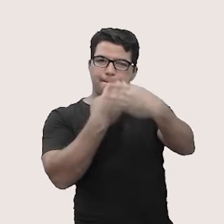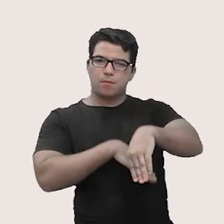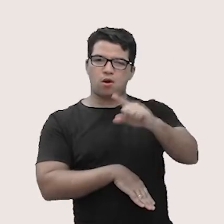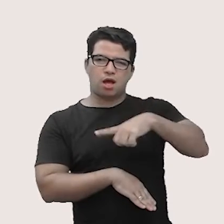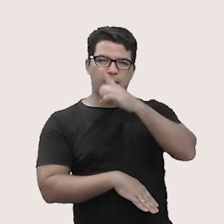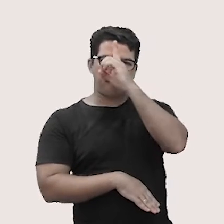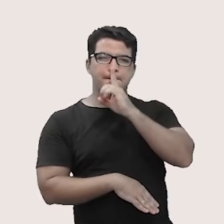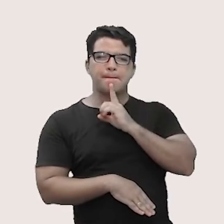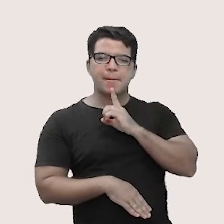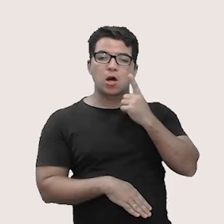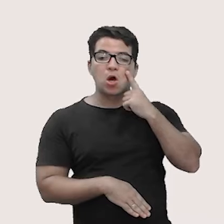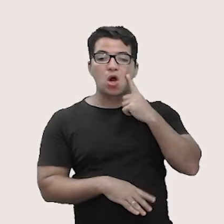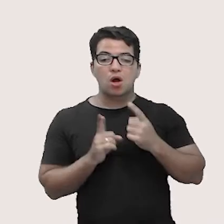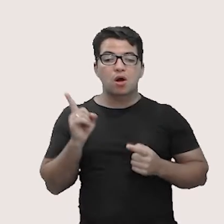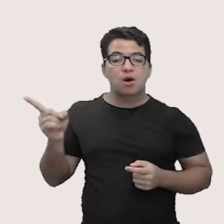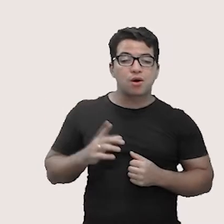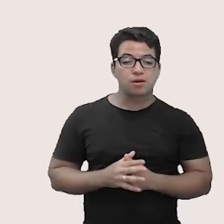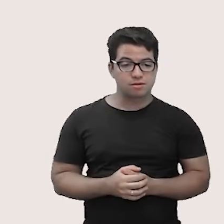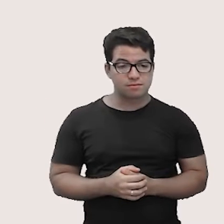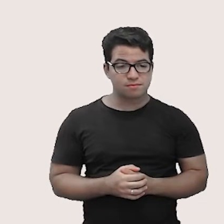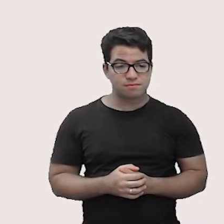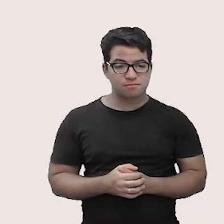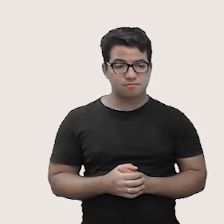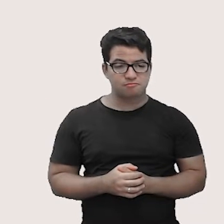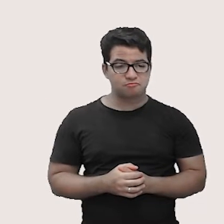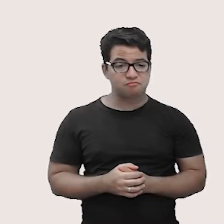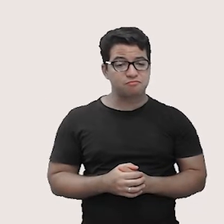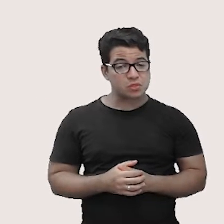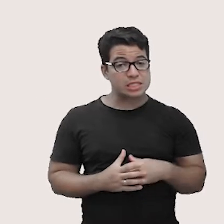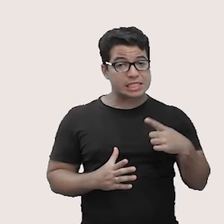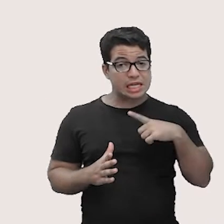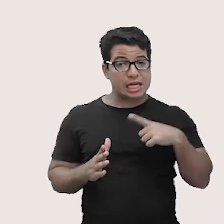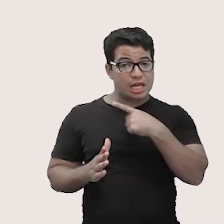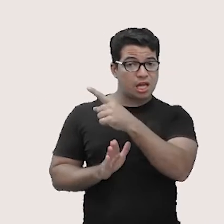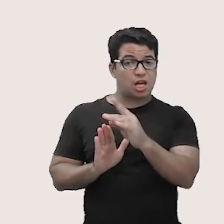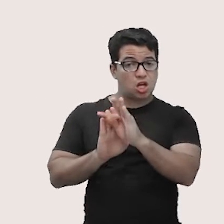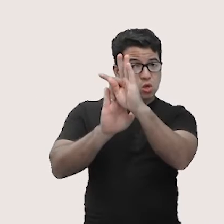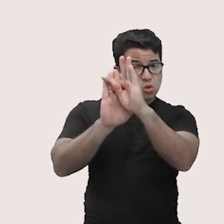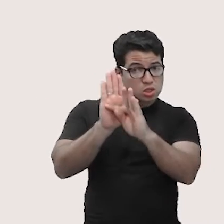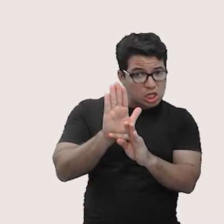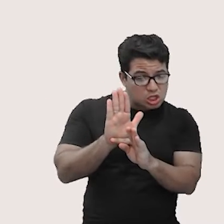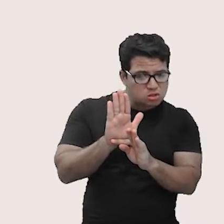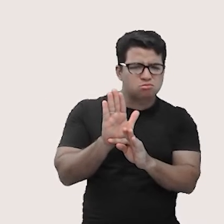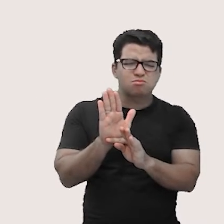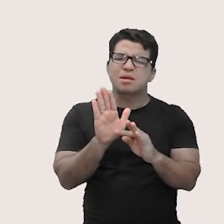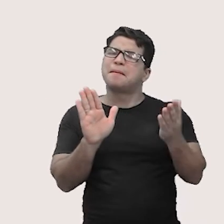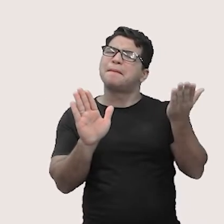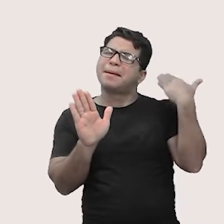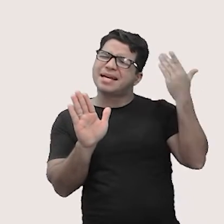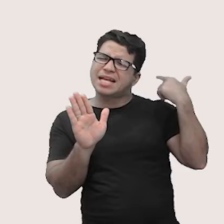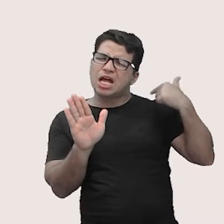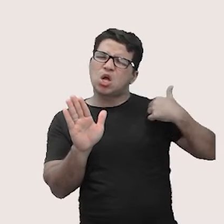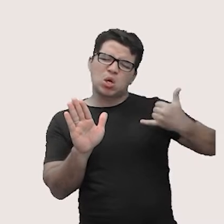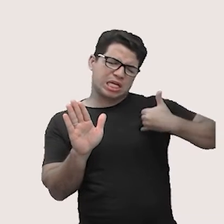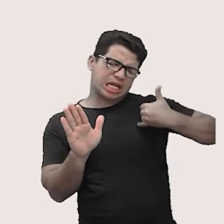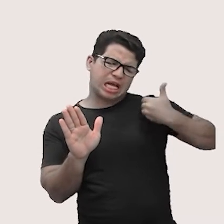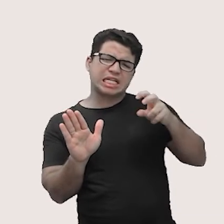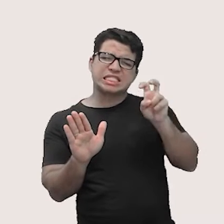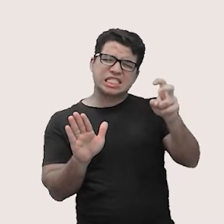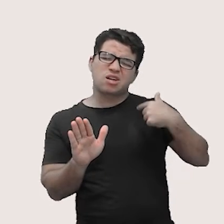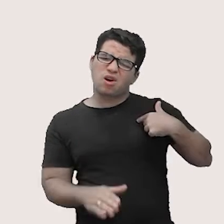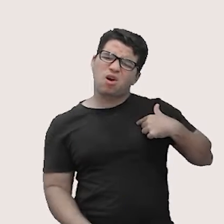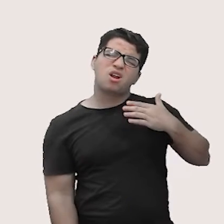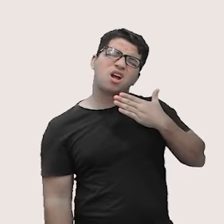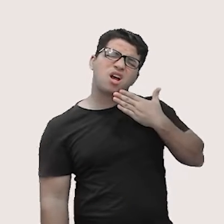When everyone told me to be a big boy, né? Quando eu tinha 5 anos, eu era um grande garoto. When